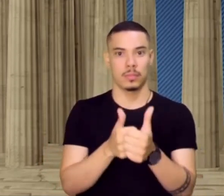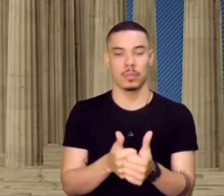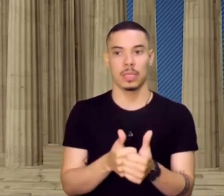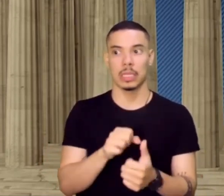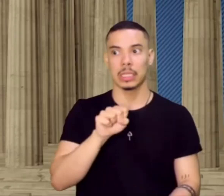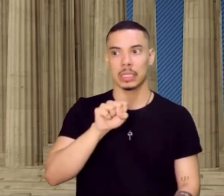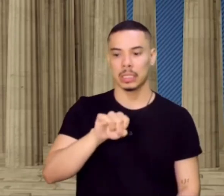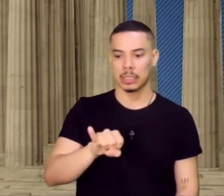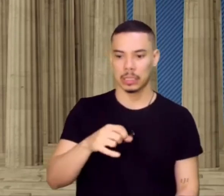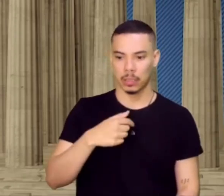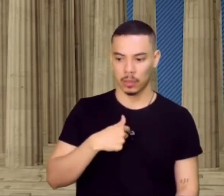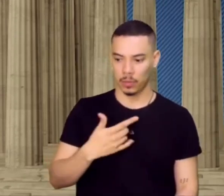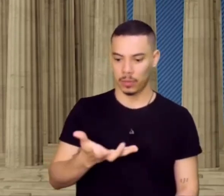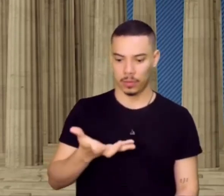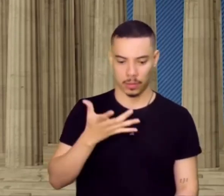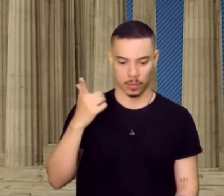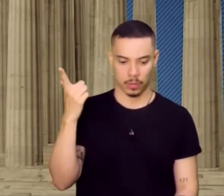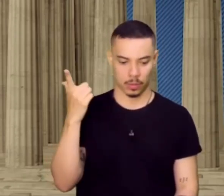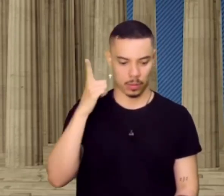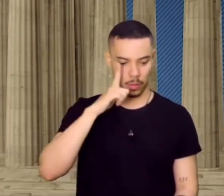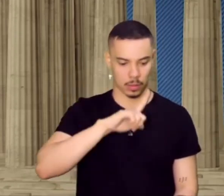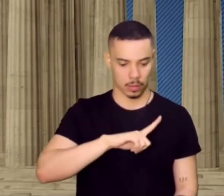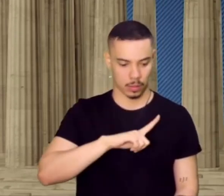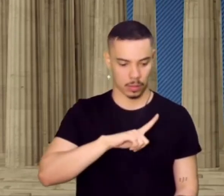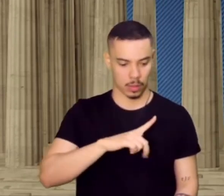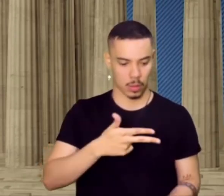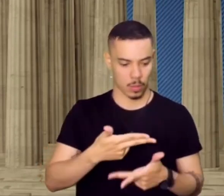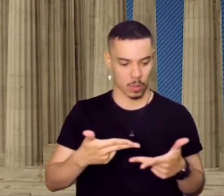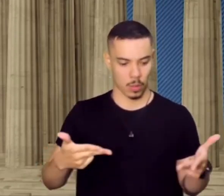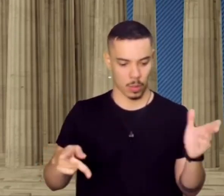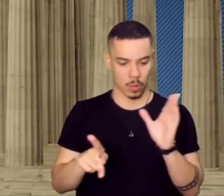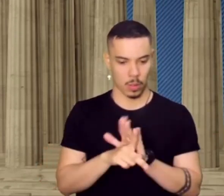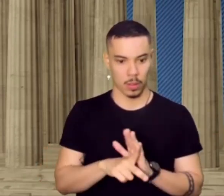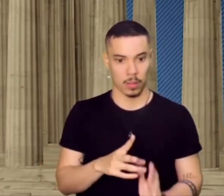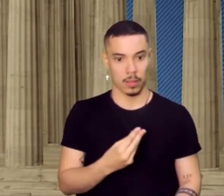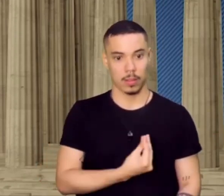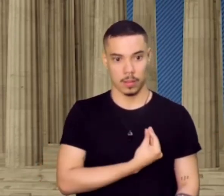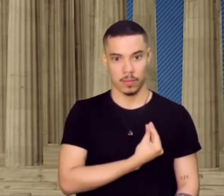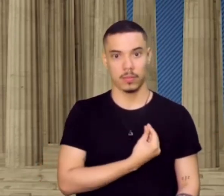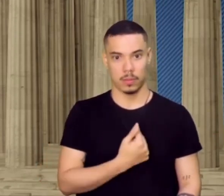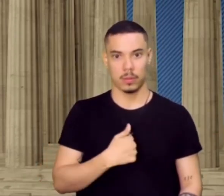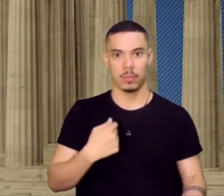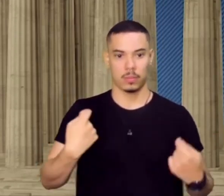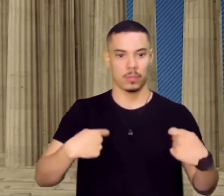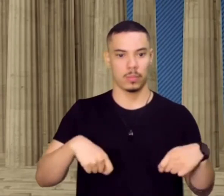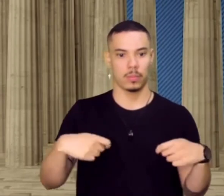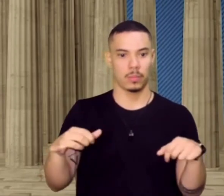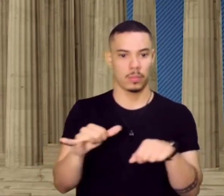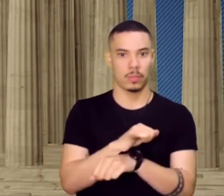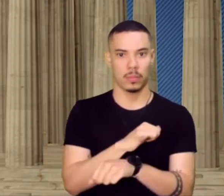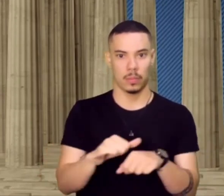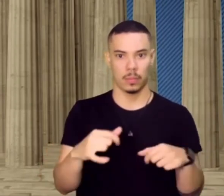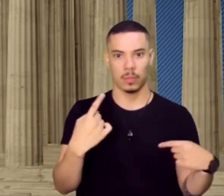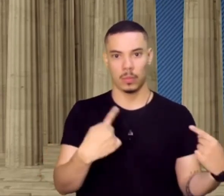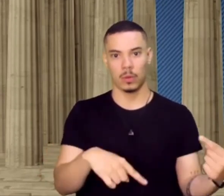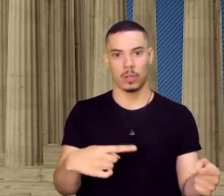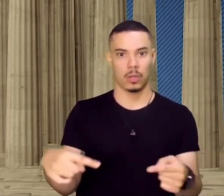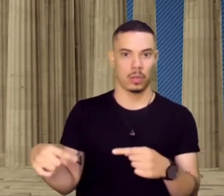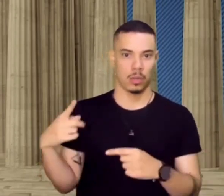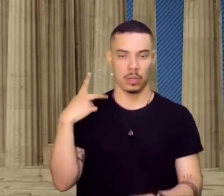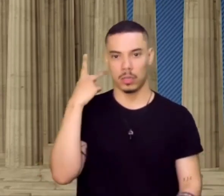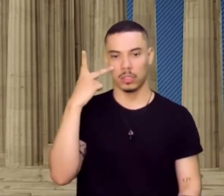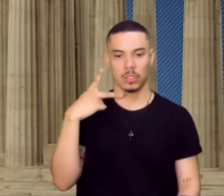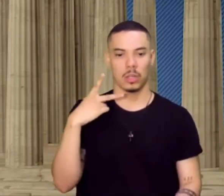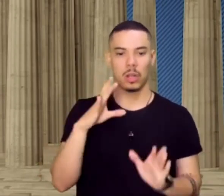eu quero conseguir algo na vida, eu tenho que fazer uma política, né? um